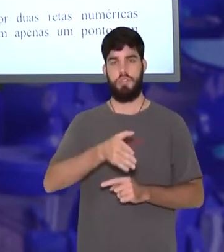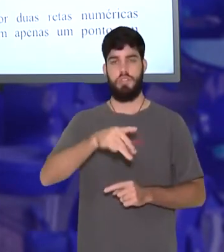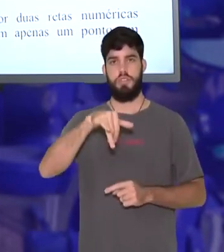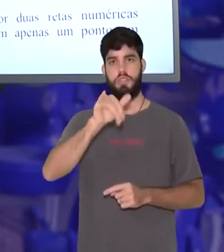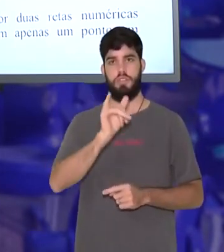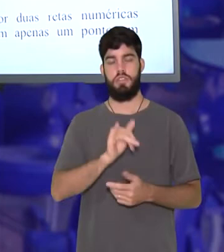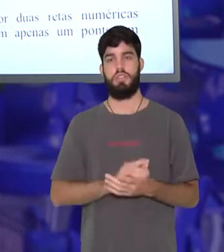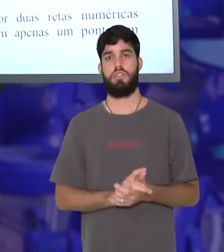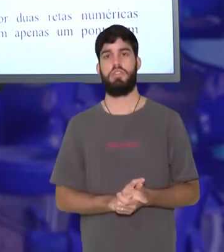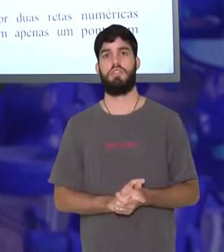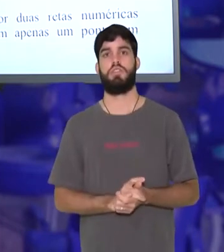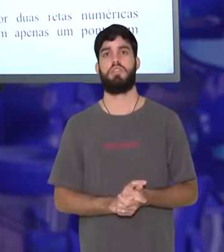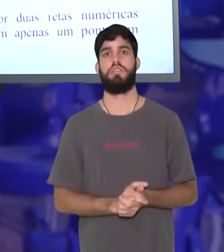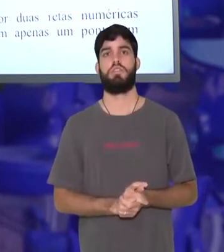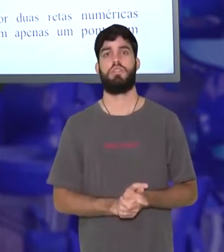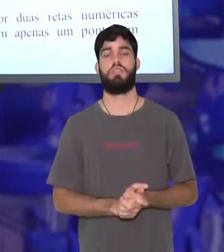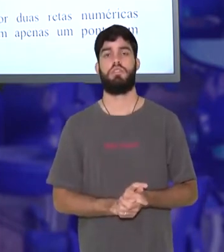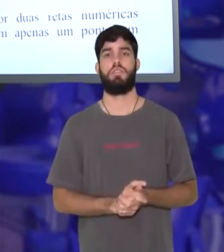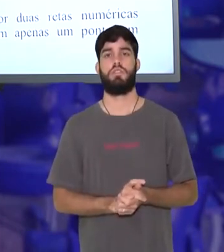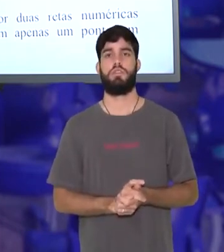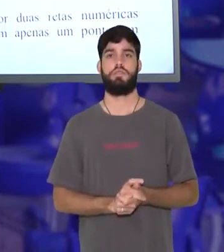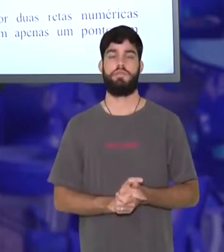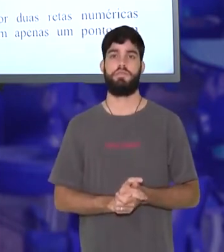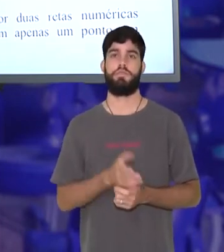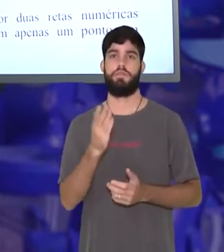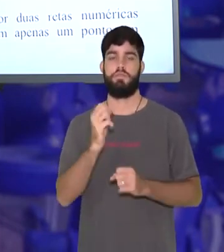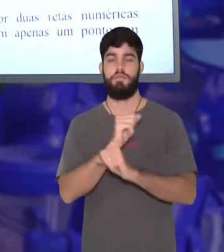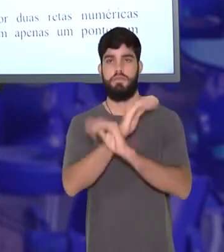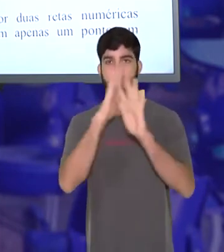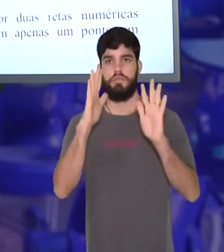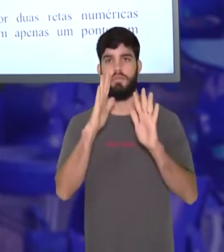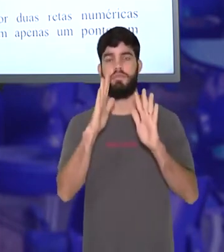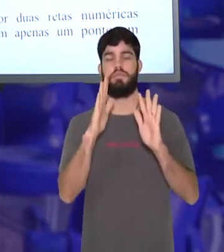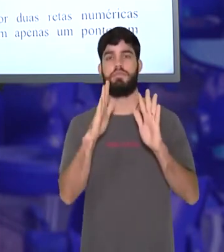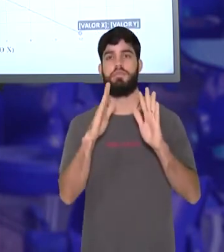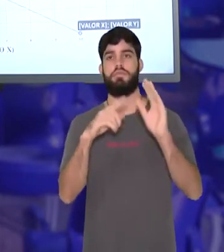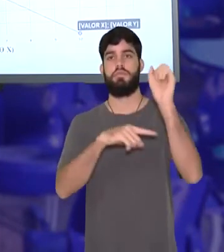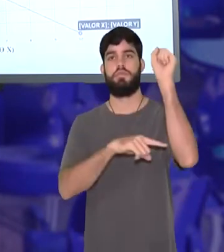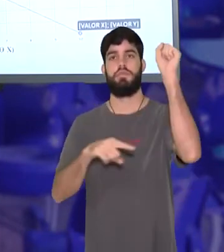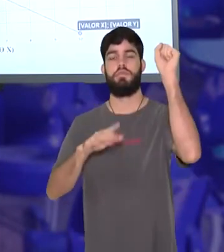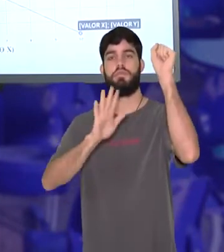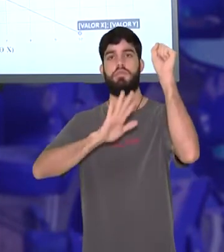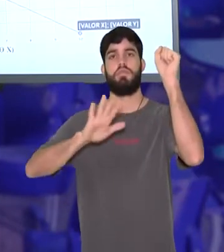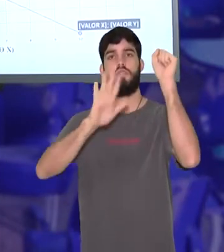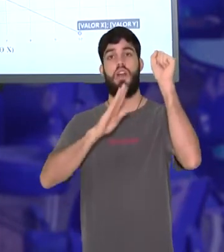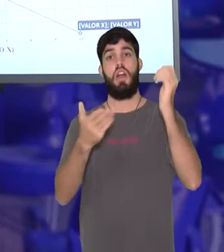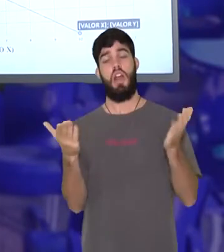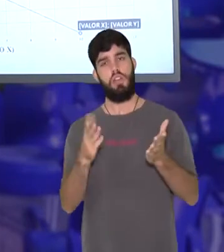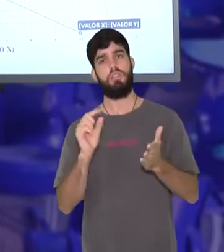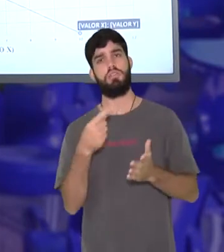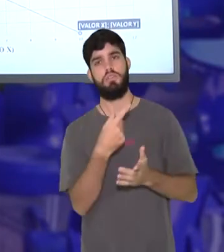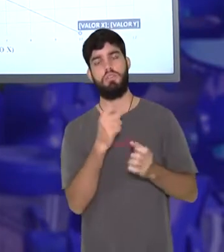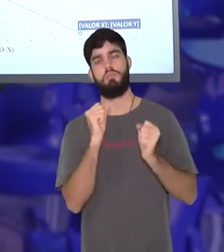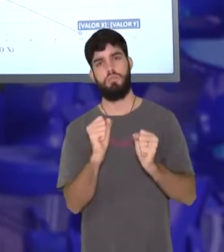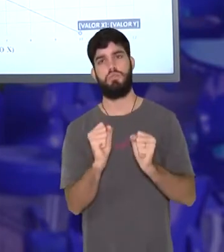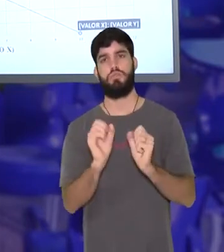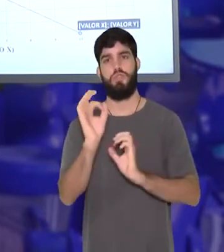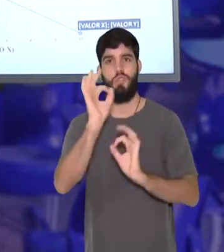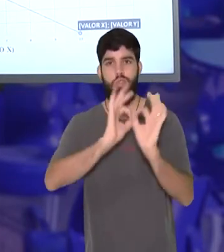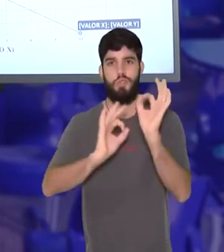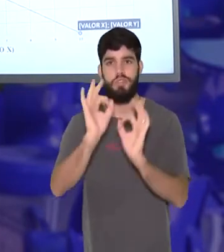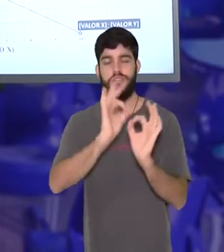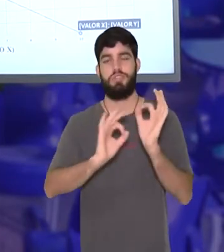Y já esclarecendo a dúvida do que é um plano cartesiano agora nós podemos montar